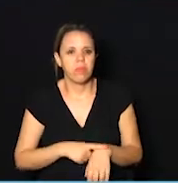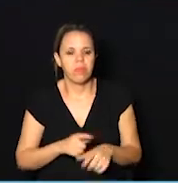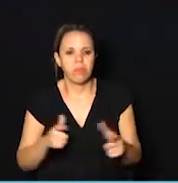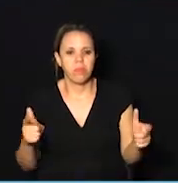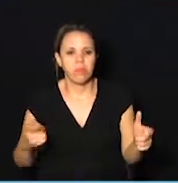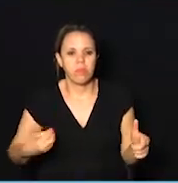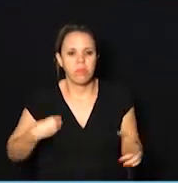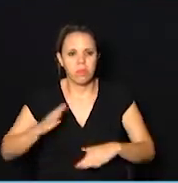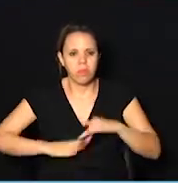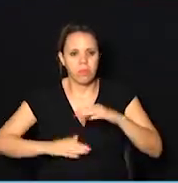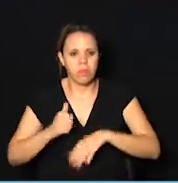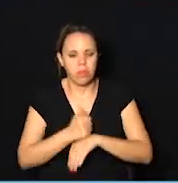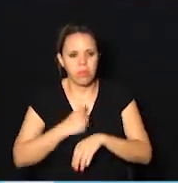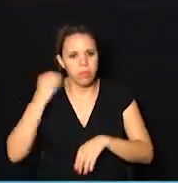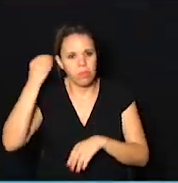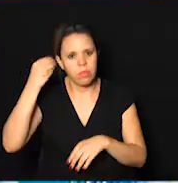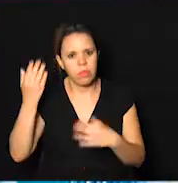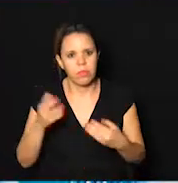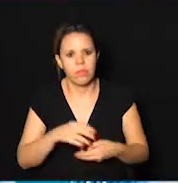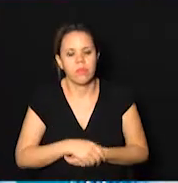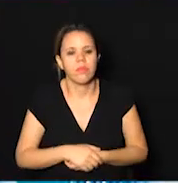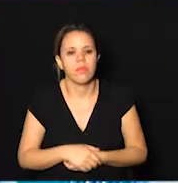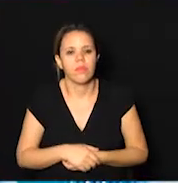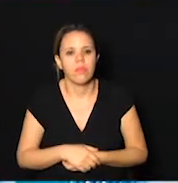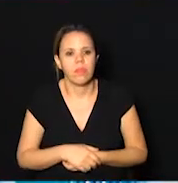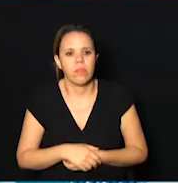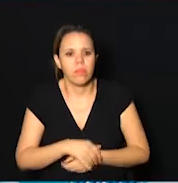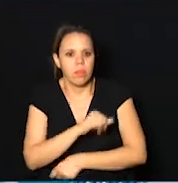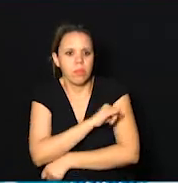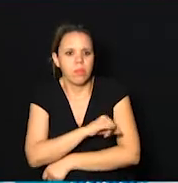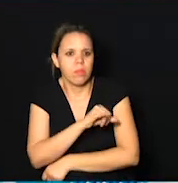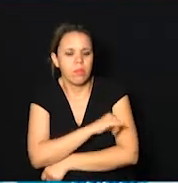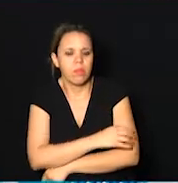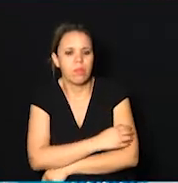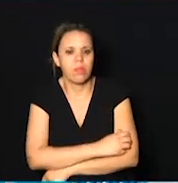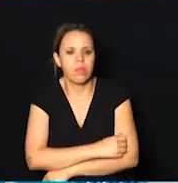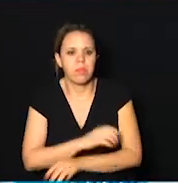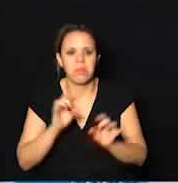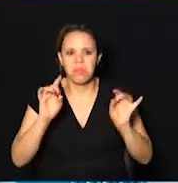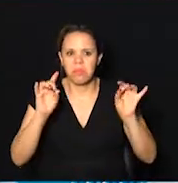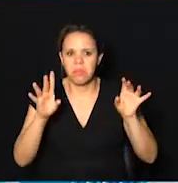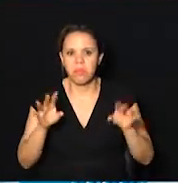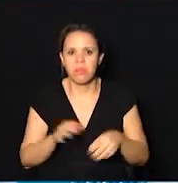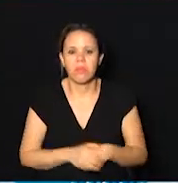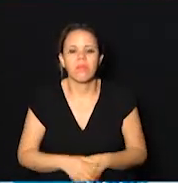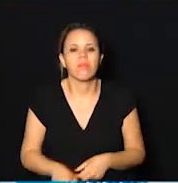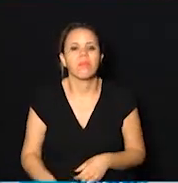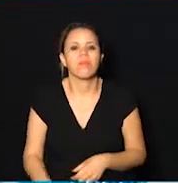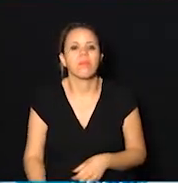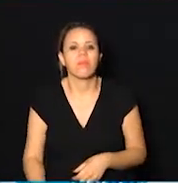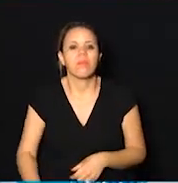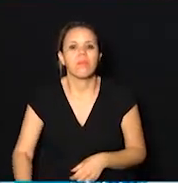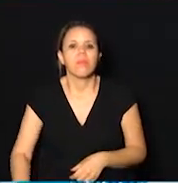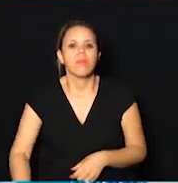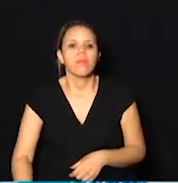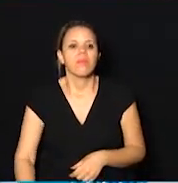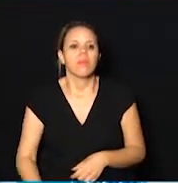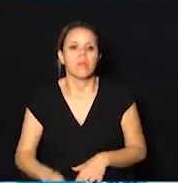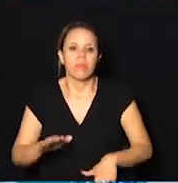momento maior da minha profissão ou seja a minha história o rio foi foi foi algo assim especial talvez